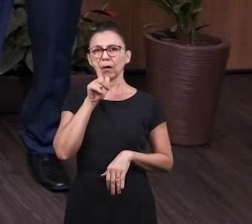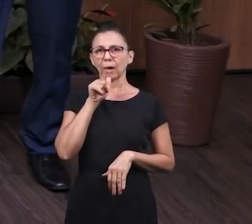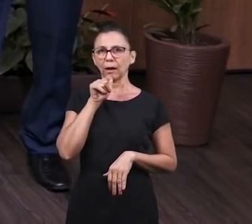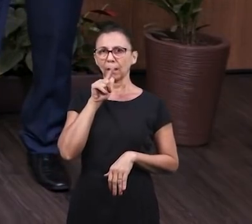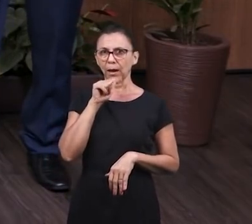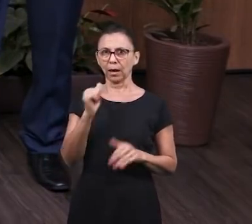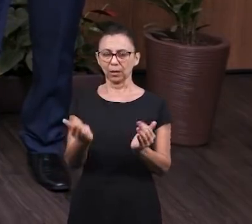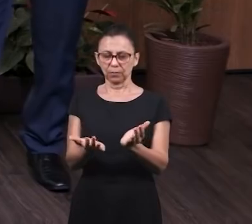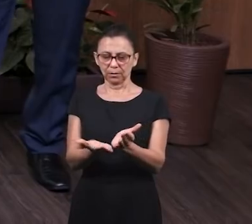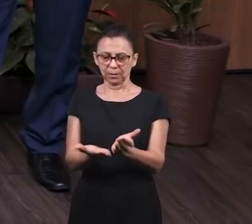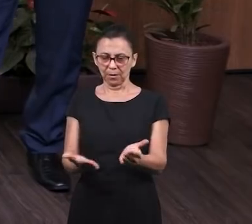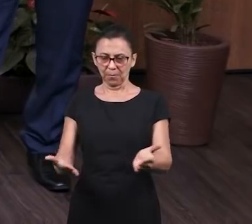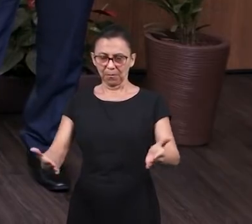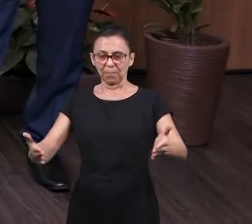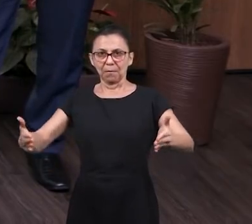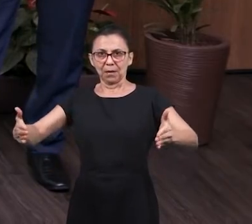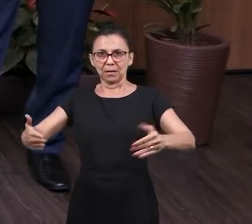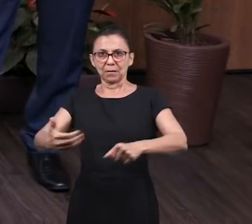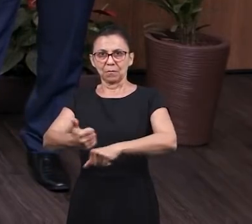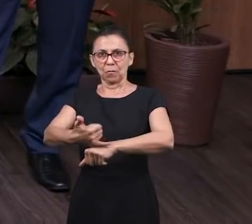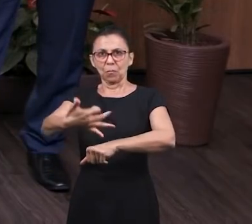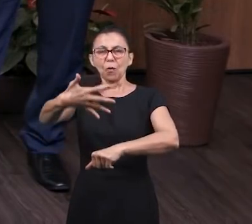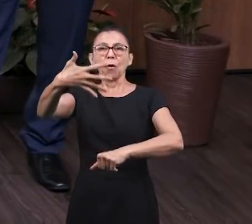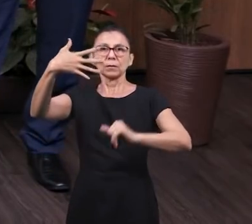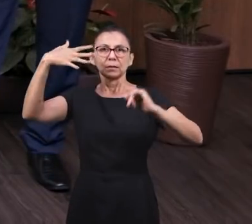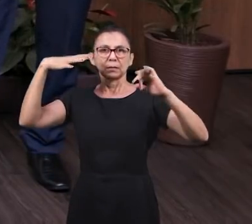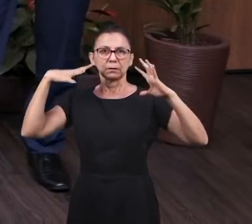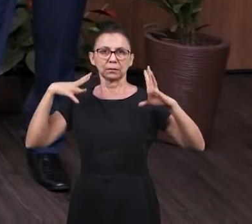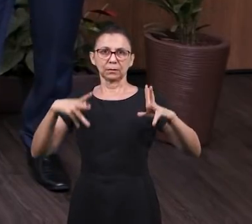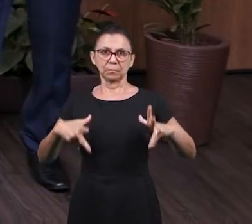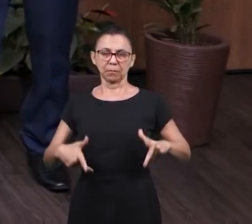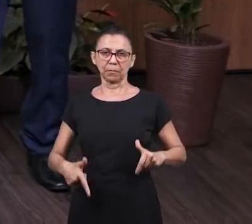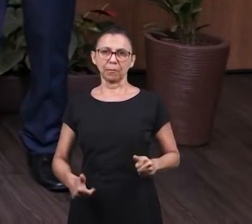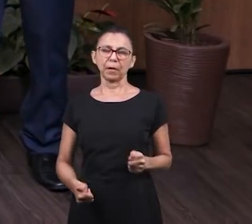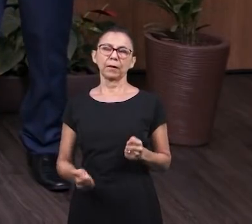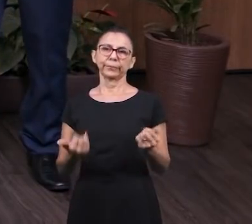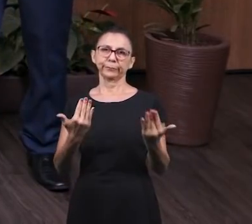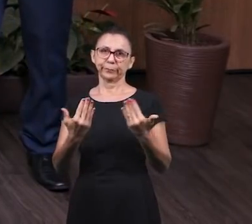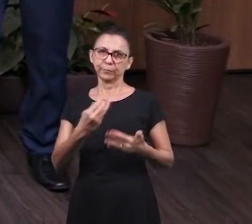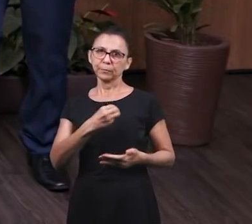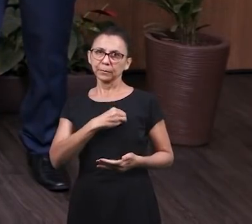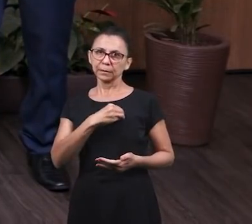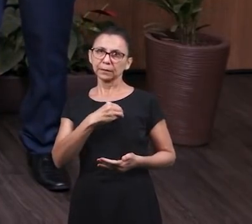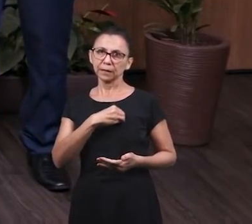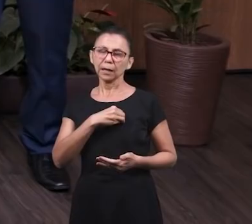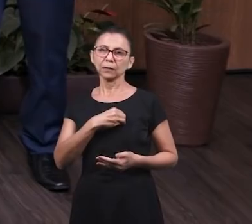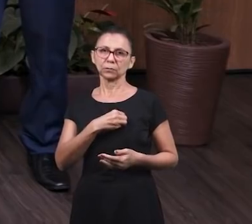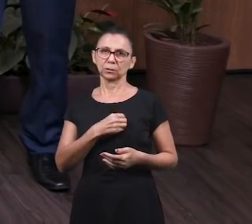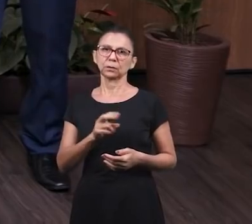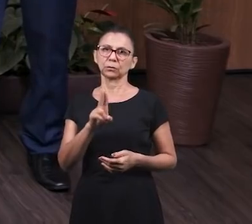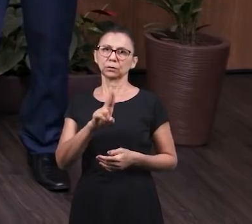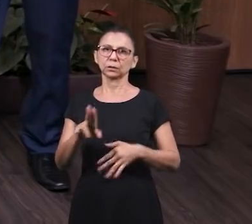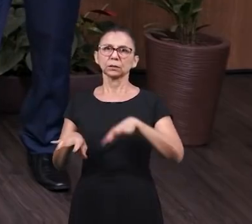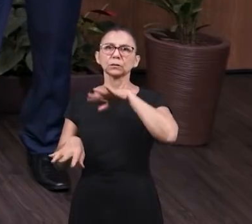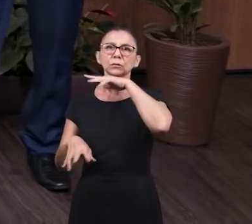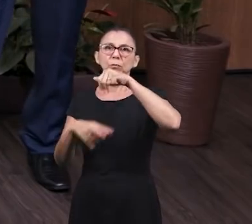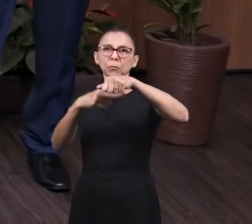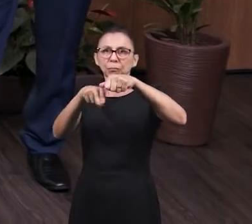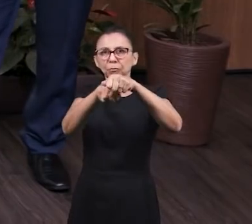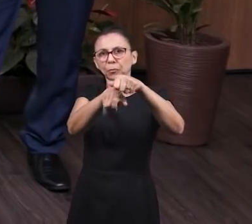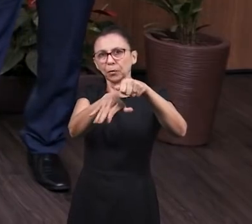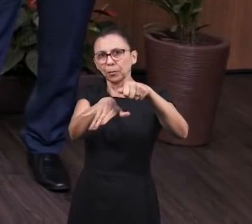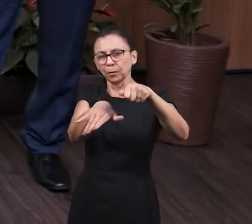da bacia de bronze, mas hoje não. Pelo texto de Hebreus, o Novo